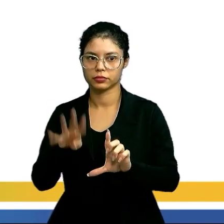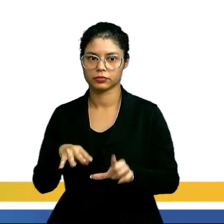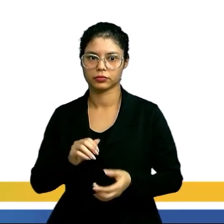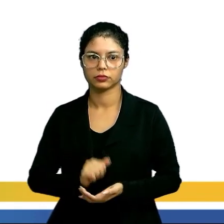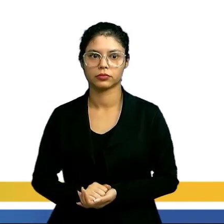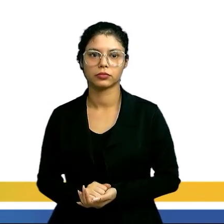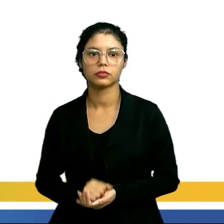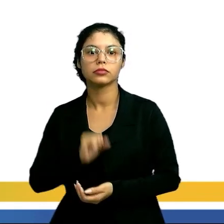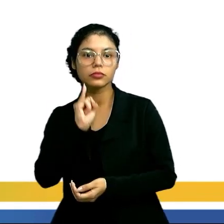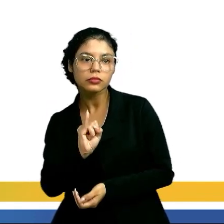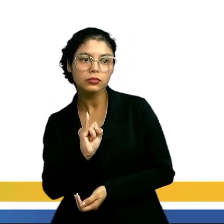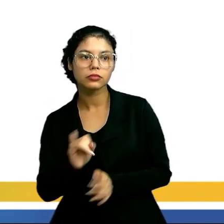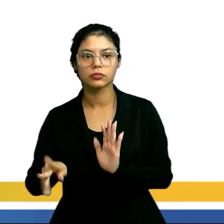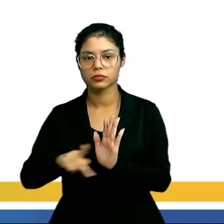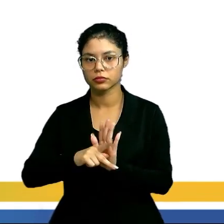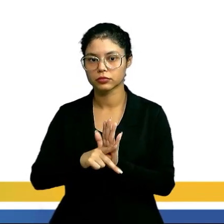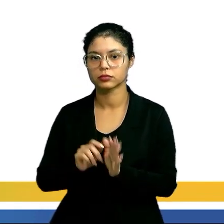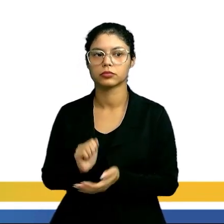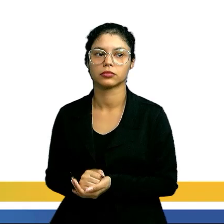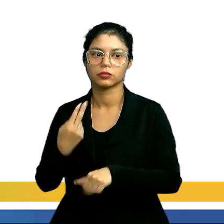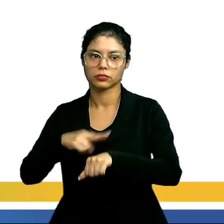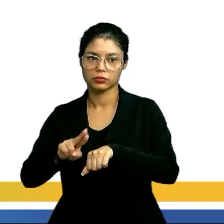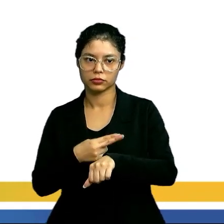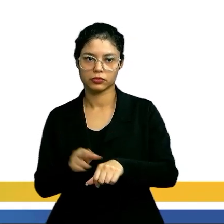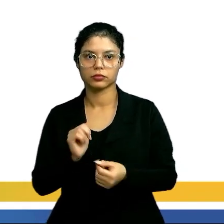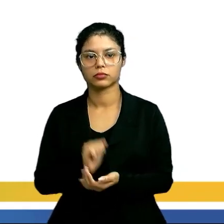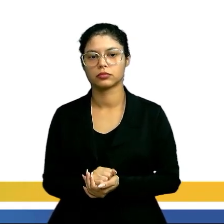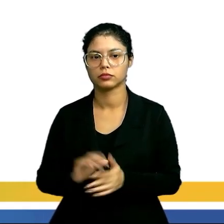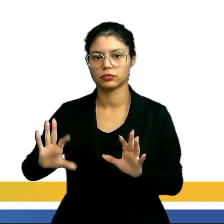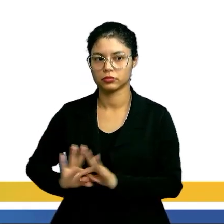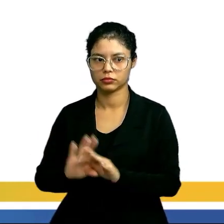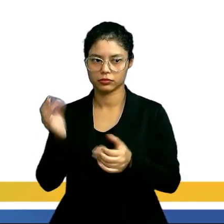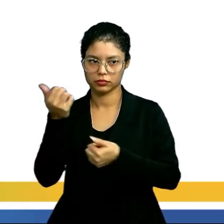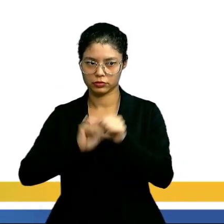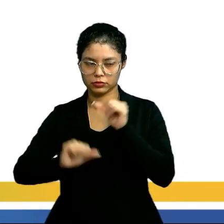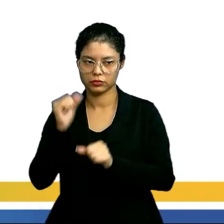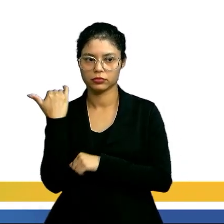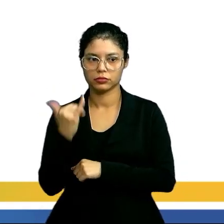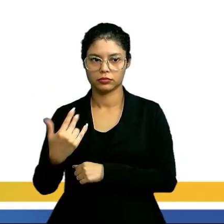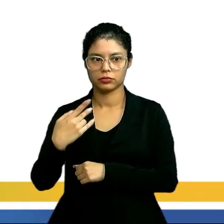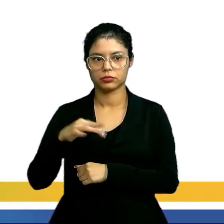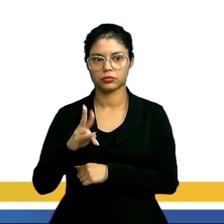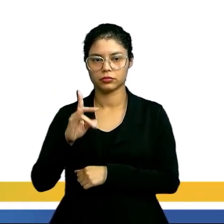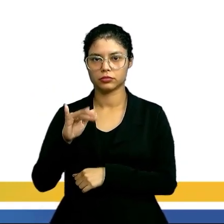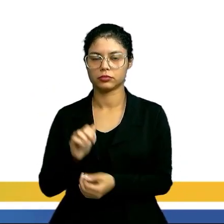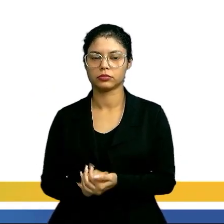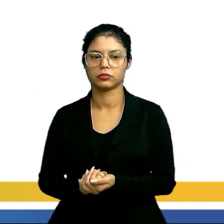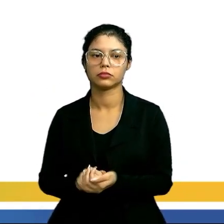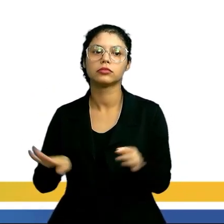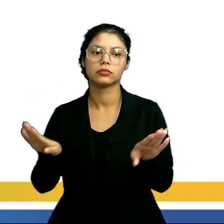energia potencial, temos energia potencial gravitacional e energia potencial elástica.